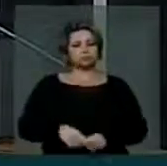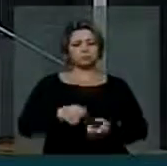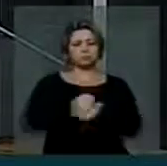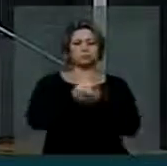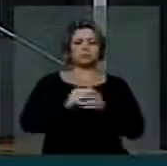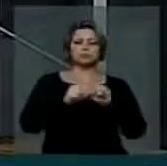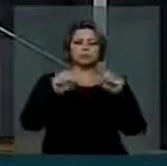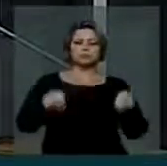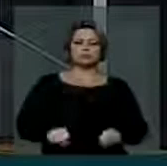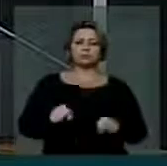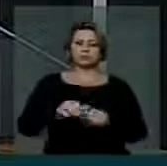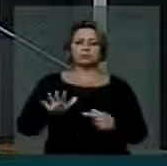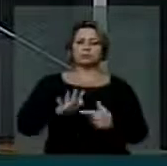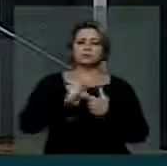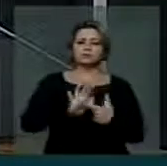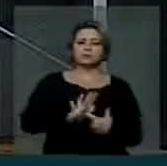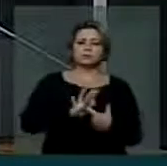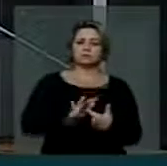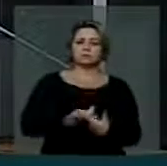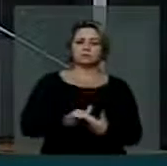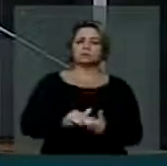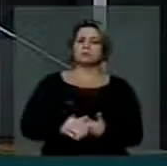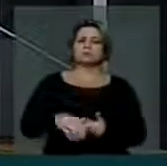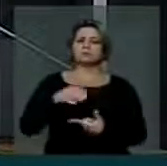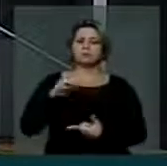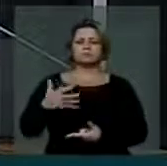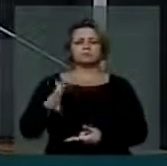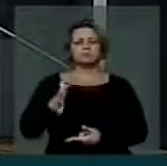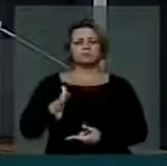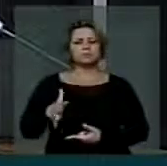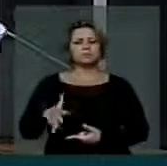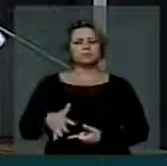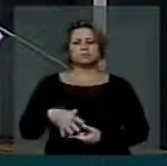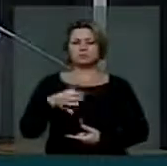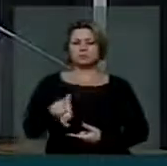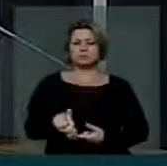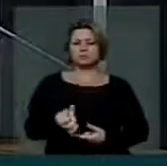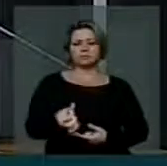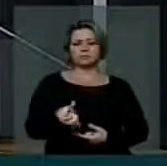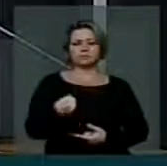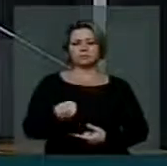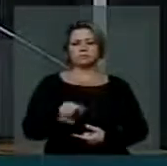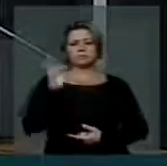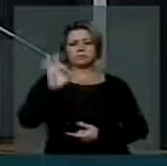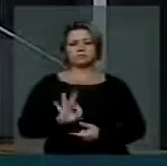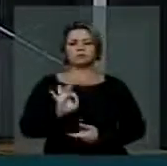Saúde, representam aproximadamente